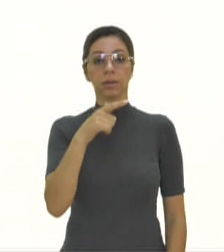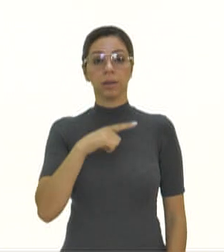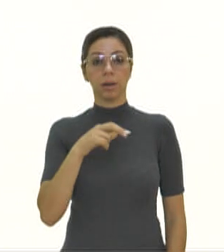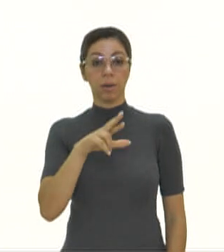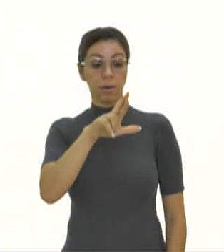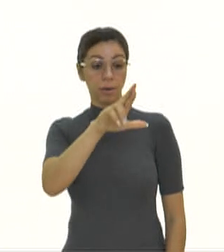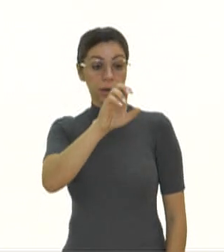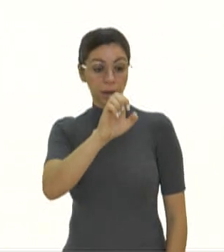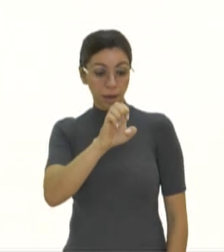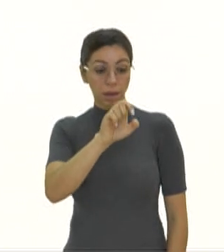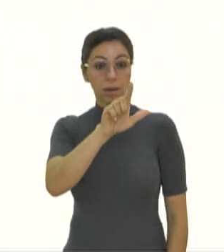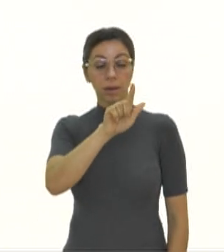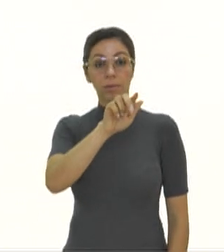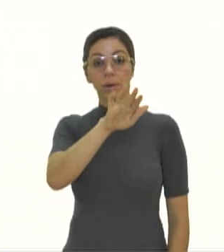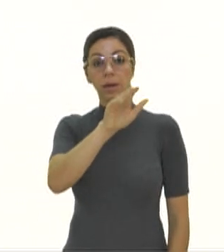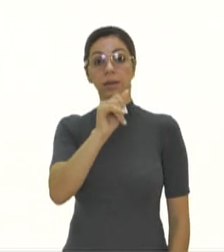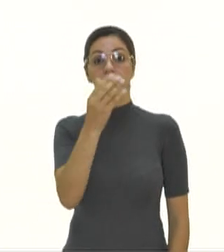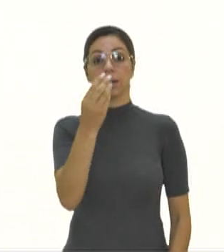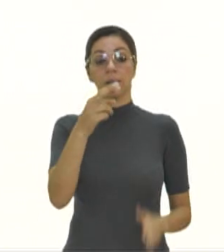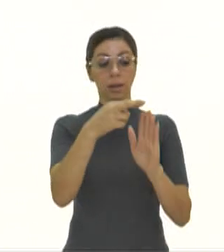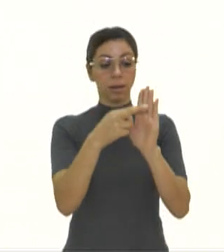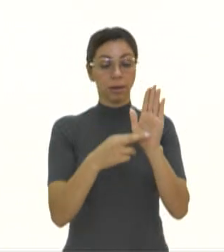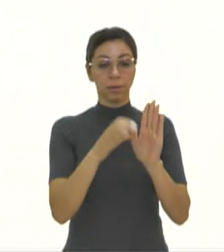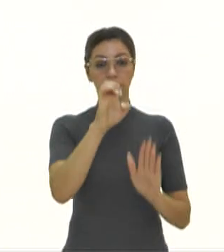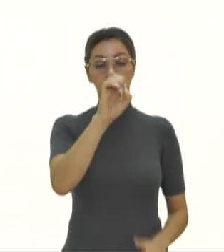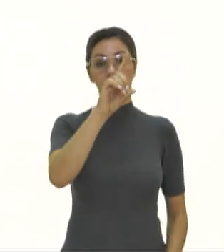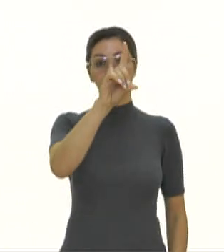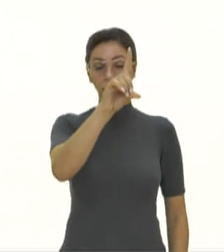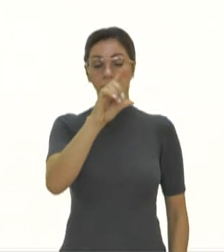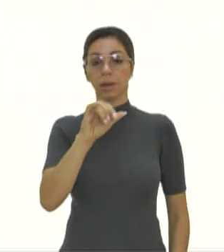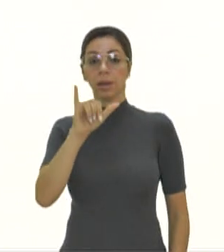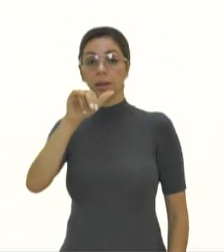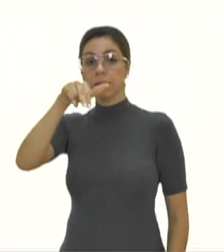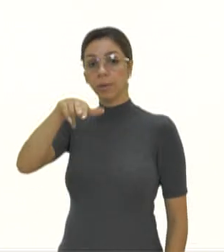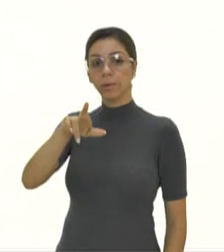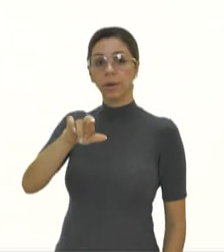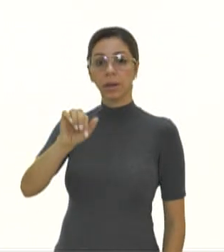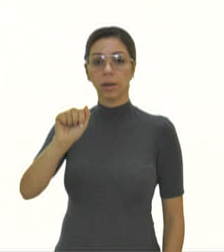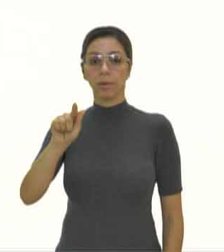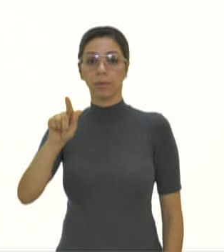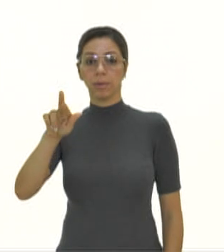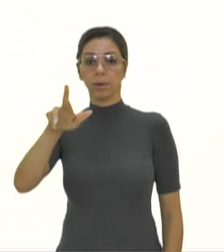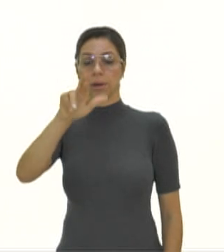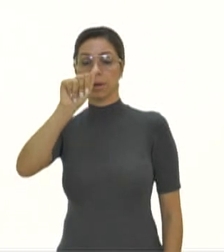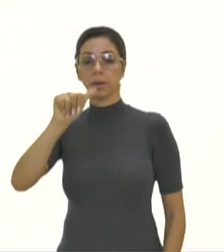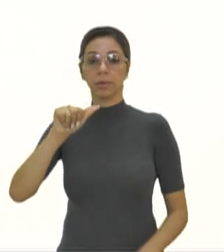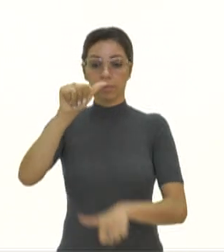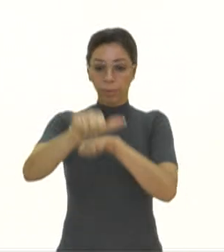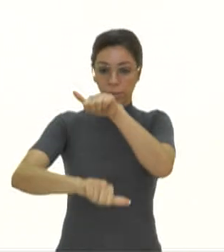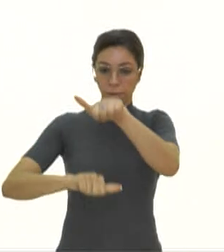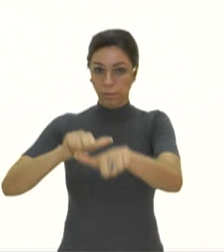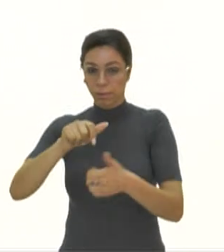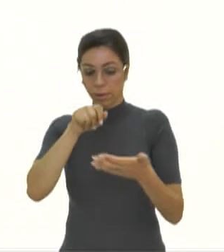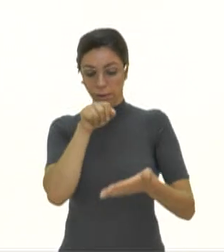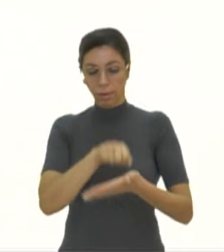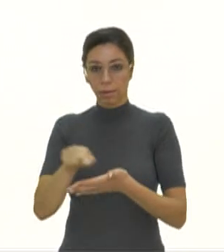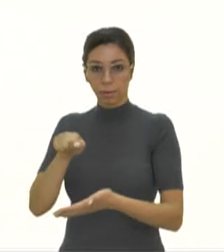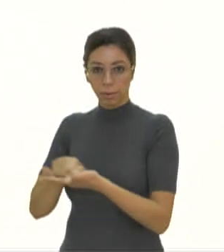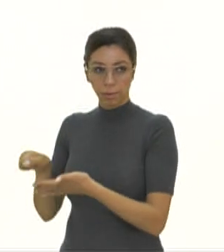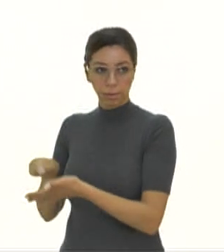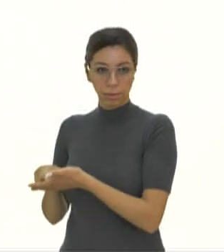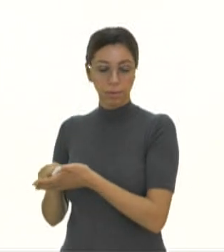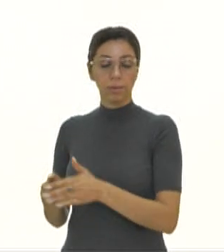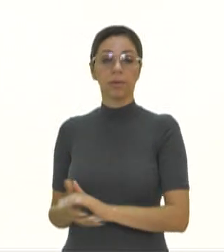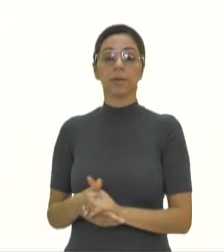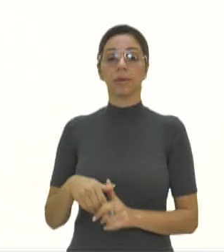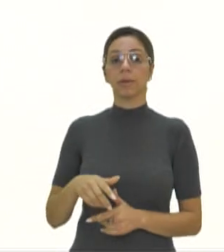irregulares, como o que estão aqui, ele modifica a sua escrita. Então, no presente ou na forma base, alguns têm